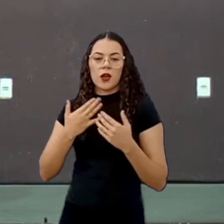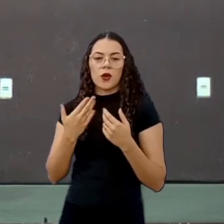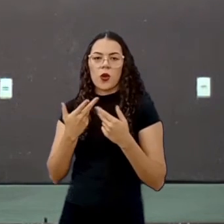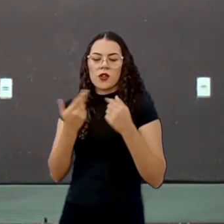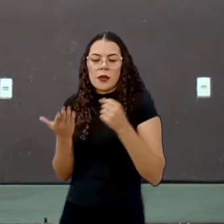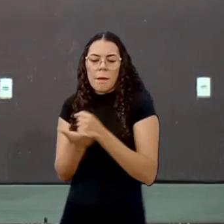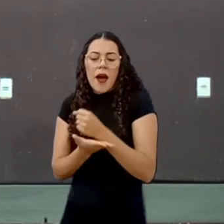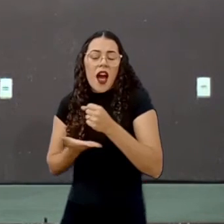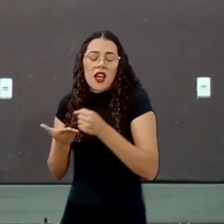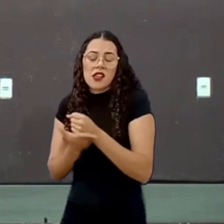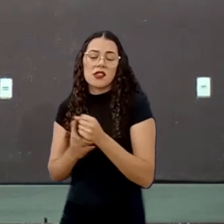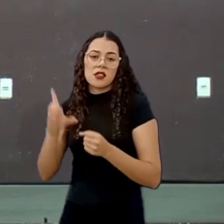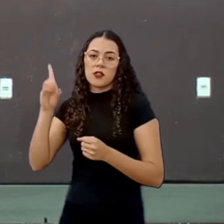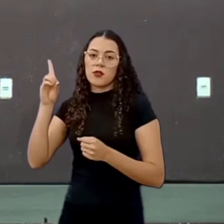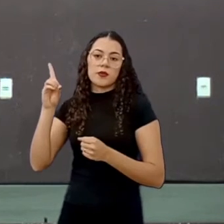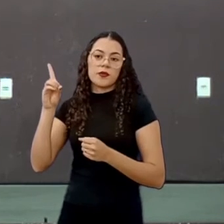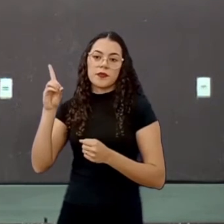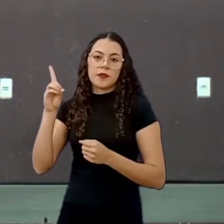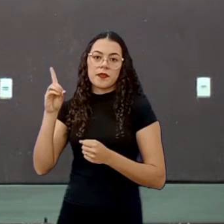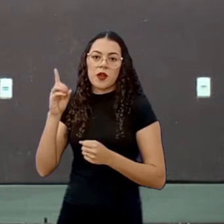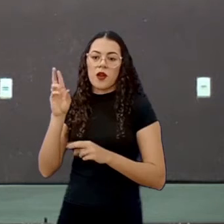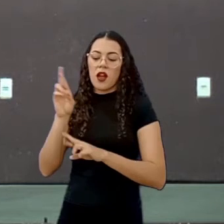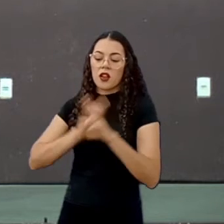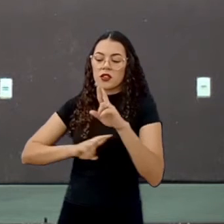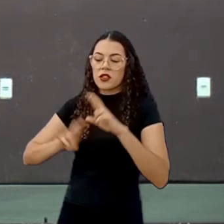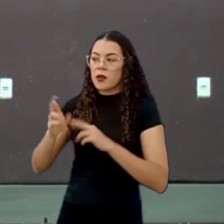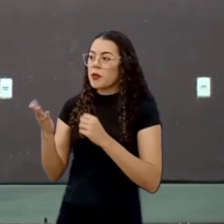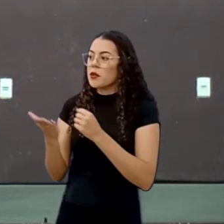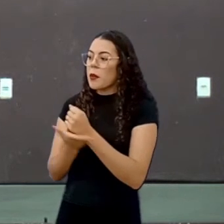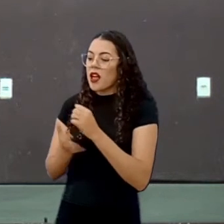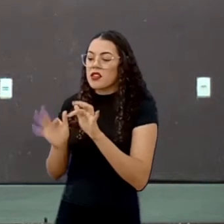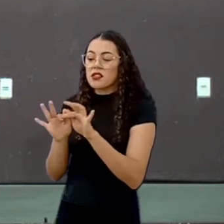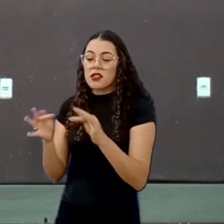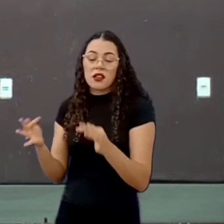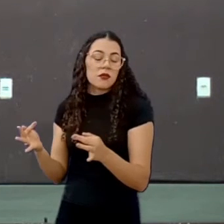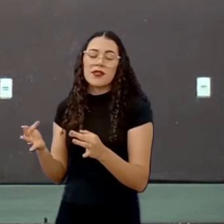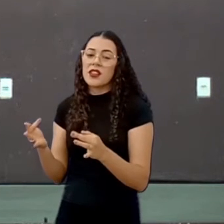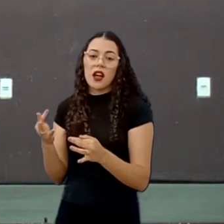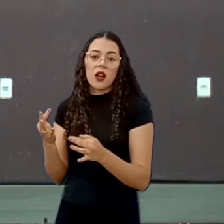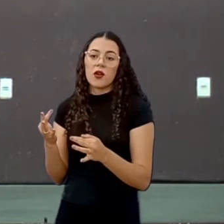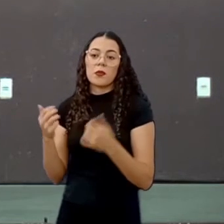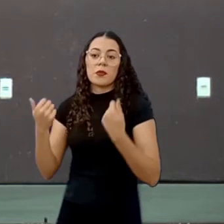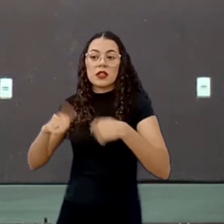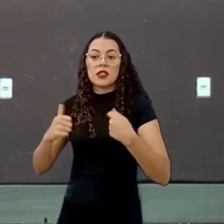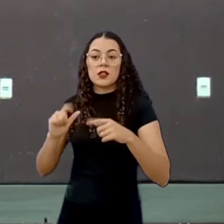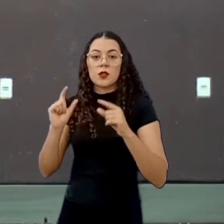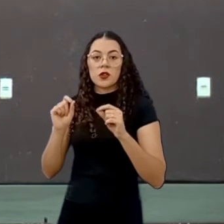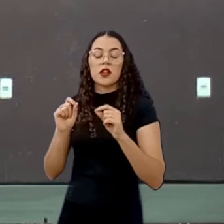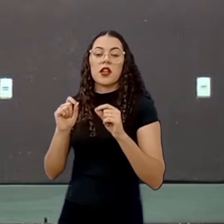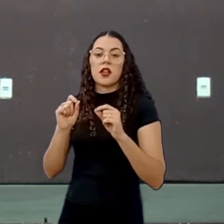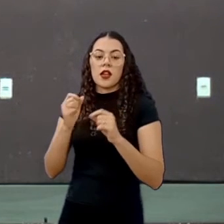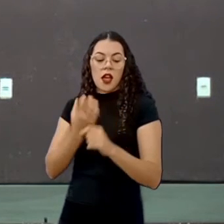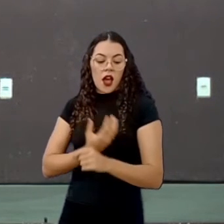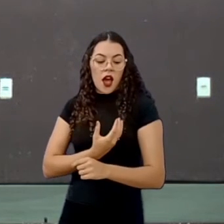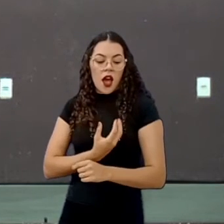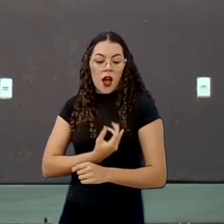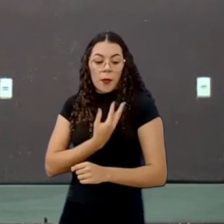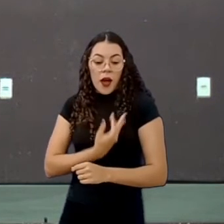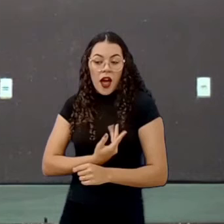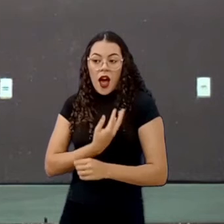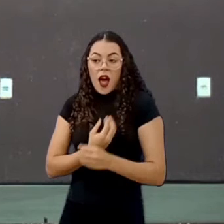Senhor, com um relacionamento raso com Deus. Pelo contrário, ele diz que nós precisamos